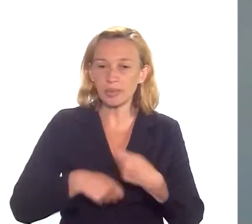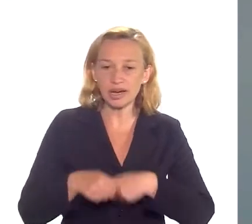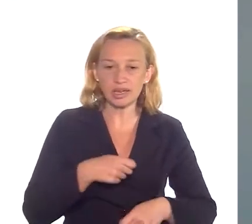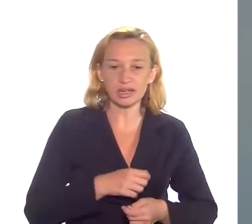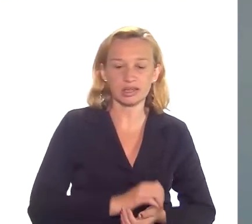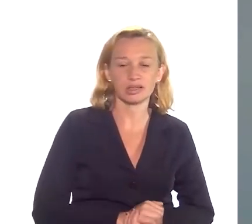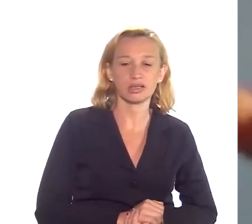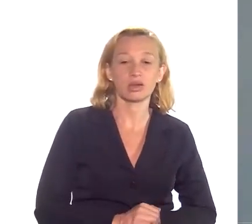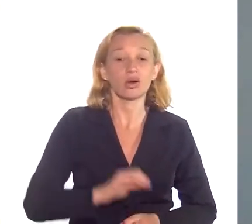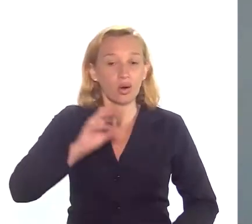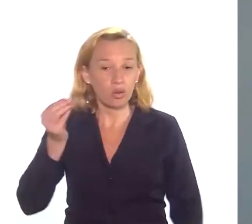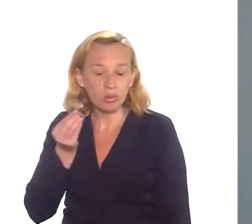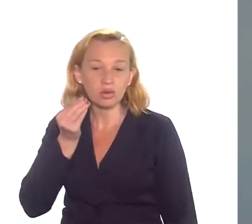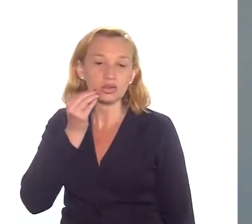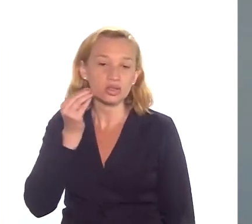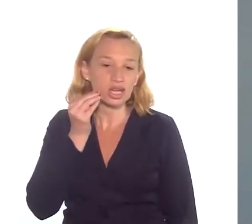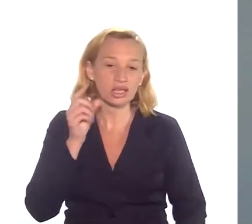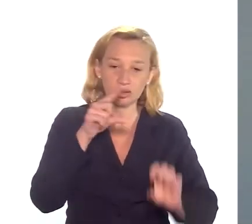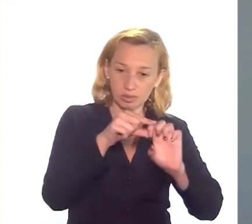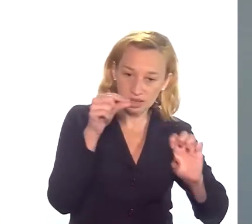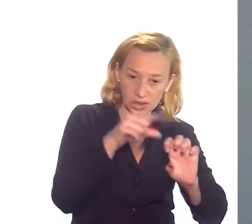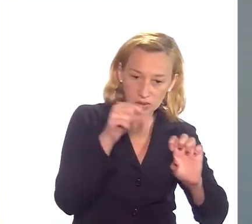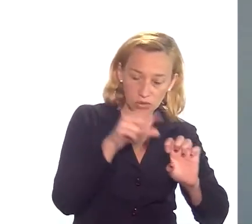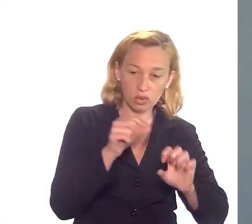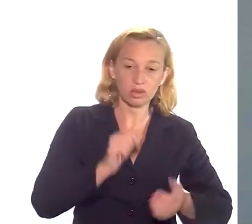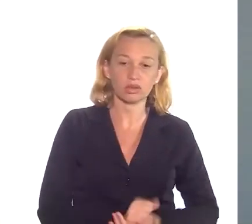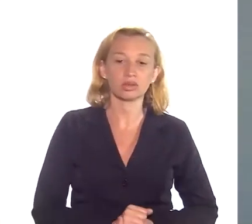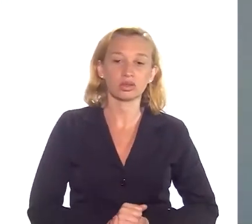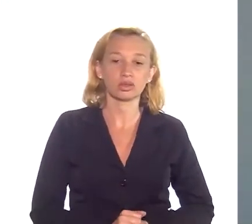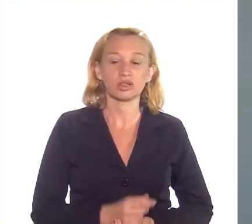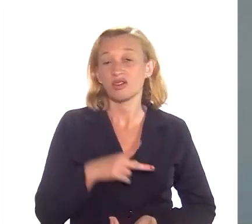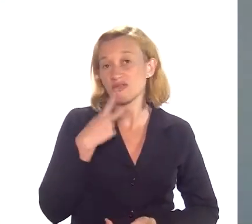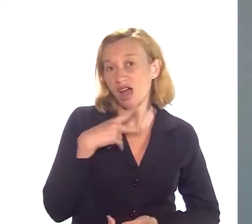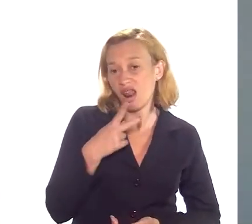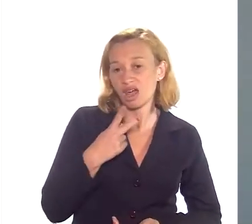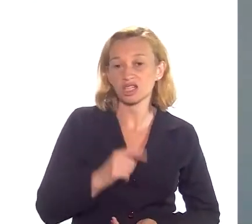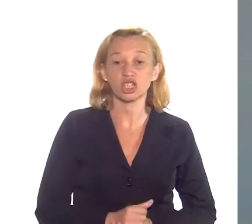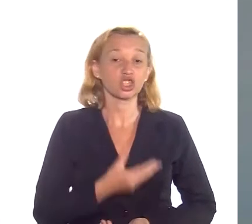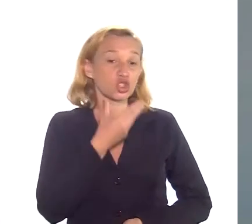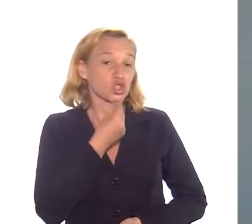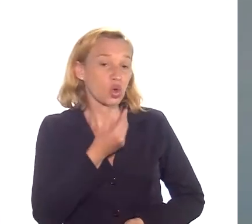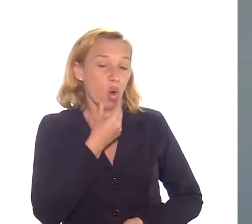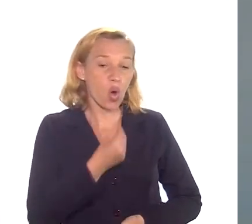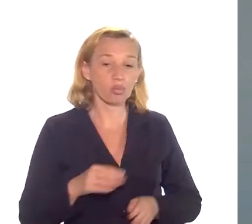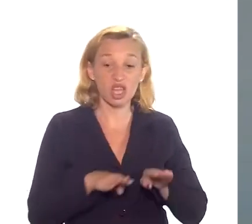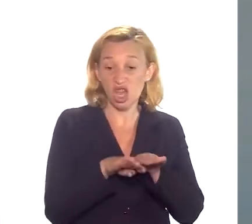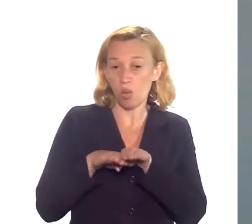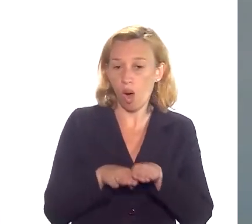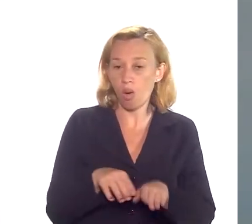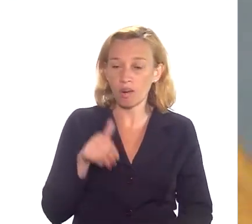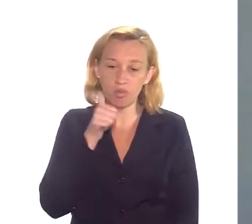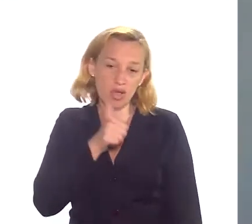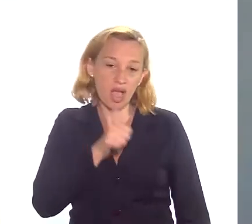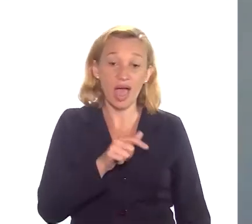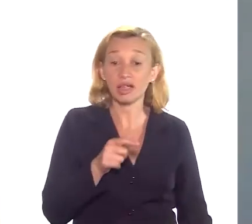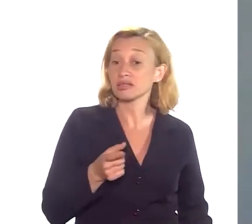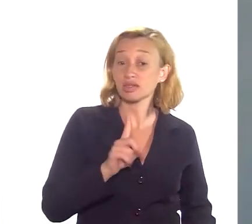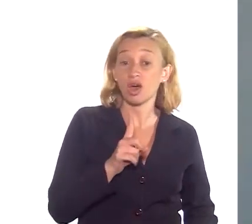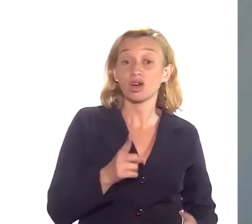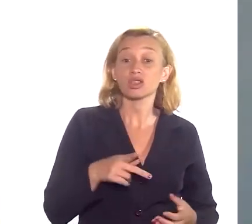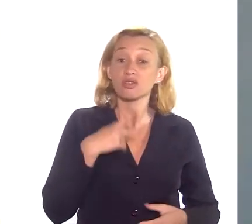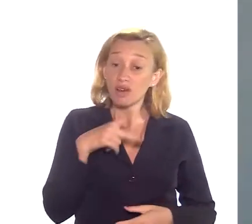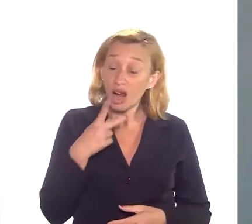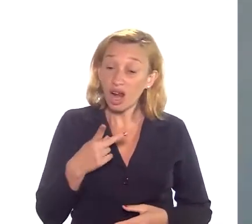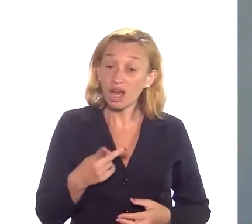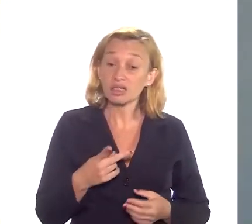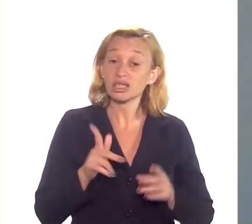geração de negócios e reduzir as oportunidades para os empreendedores. Então, a gente não está falando aqui de homem ser igual a mulher, a